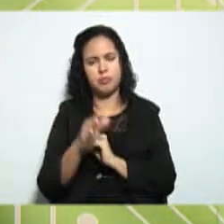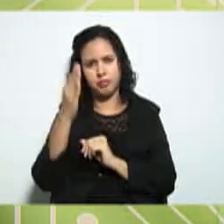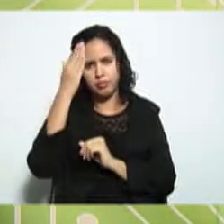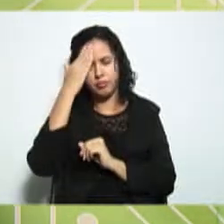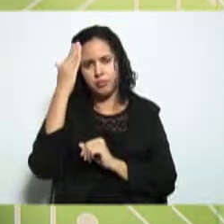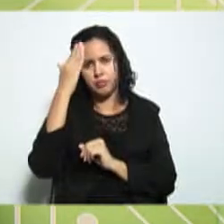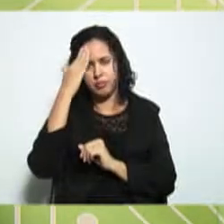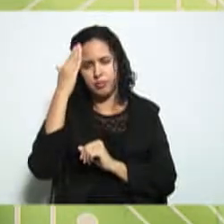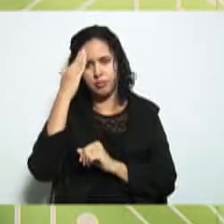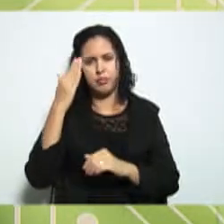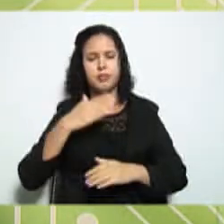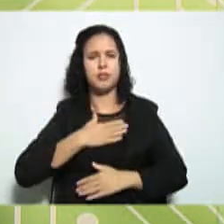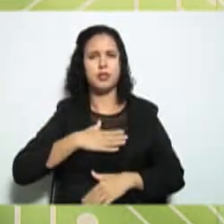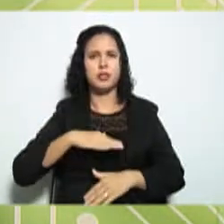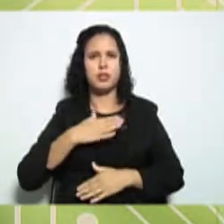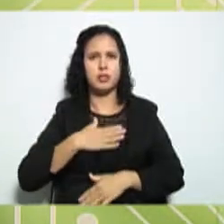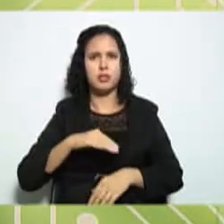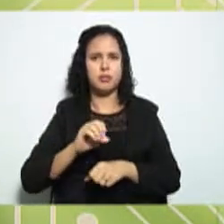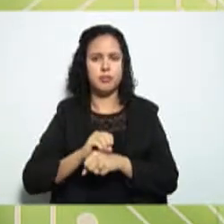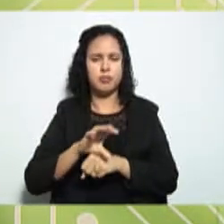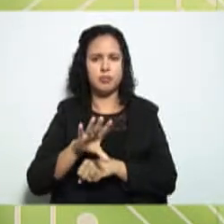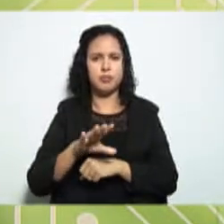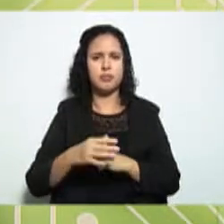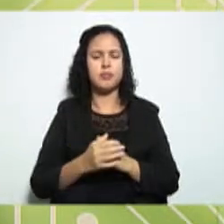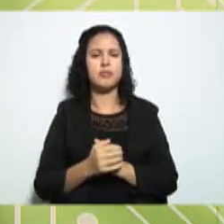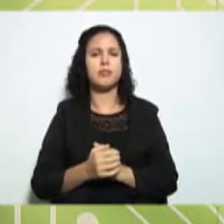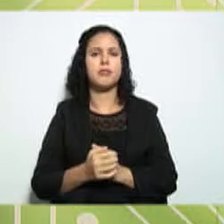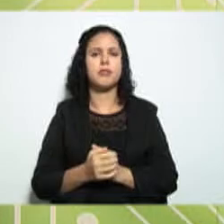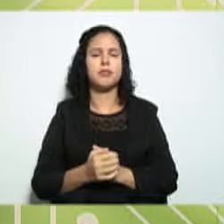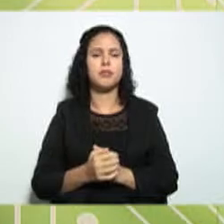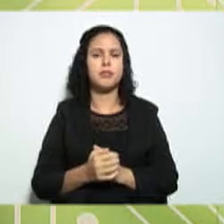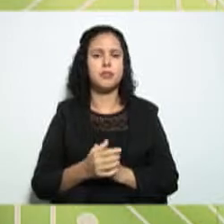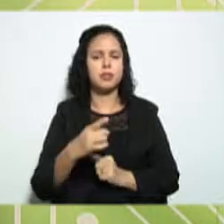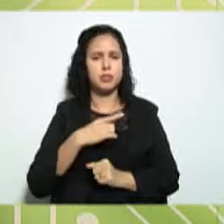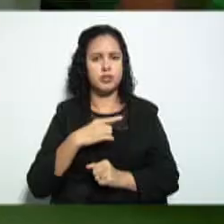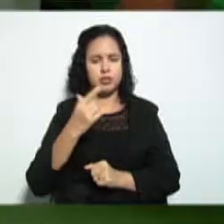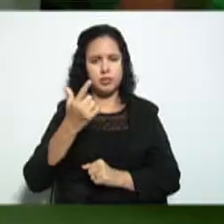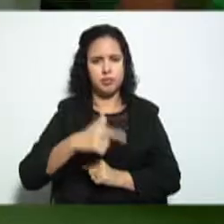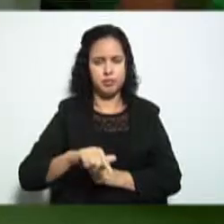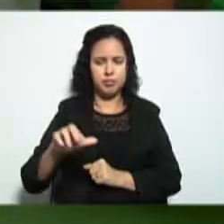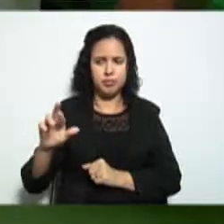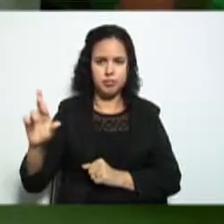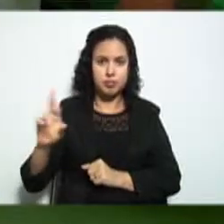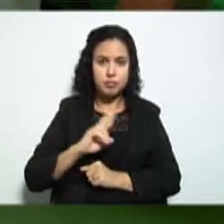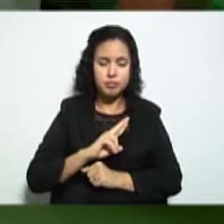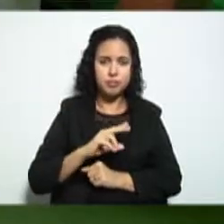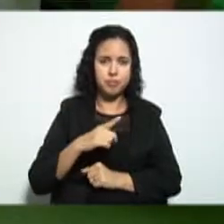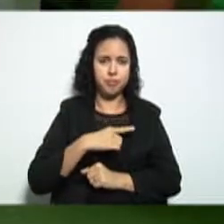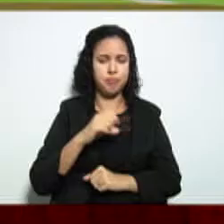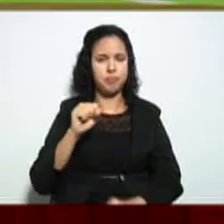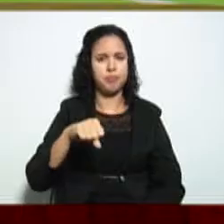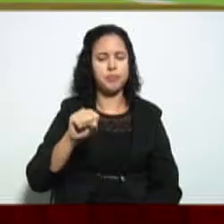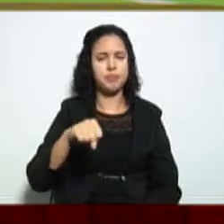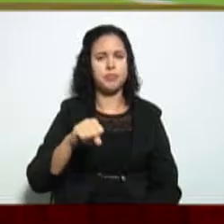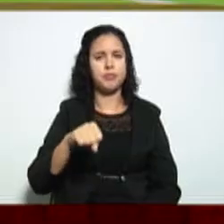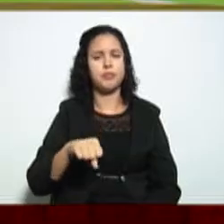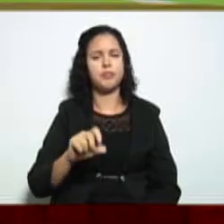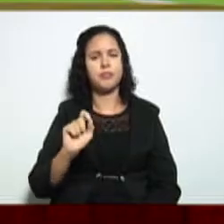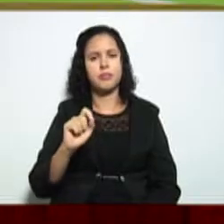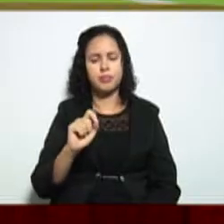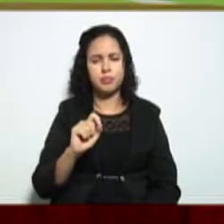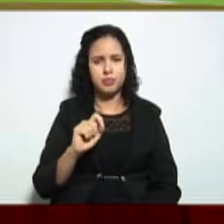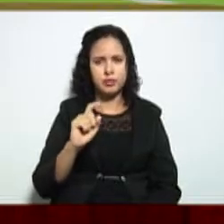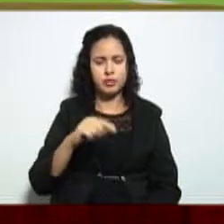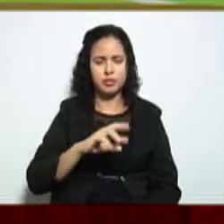mais de calma e de paciência pelas respostas. Temos mais respostas, professor? Temos sim. Temos aqui